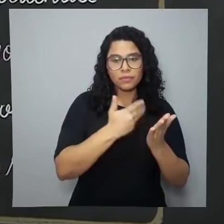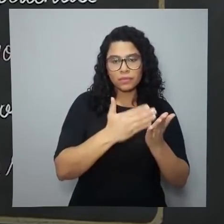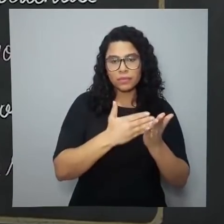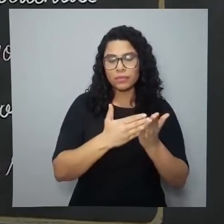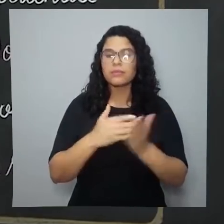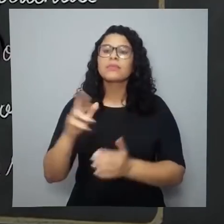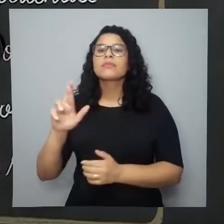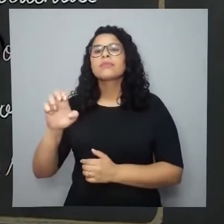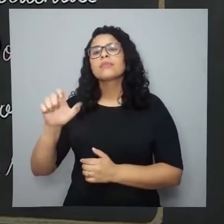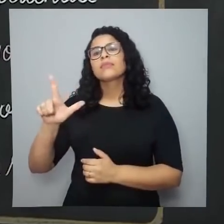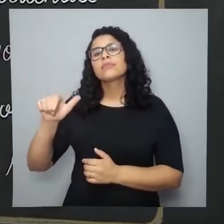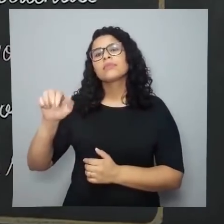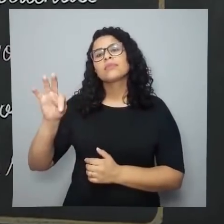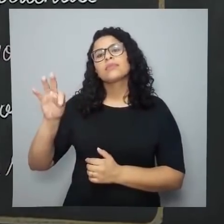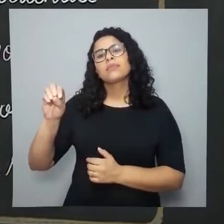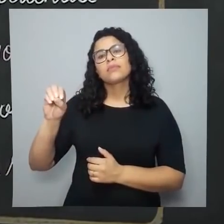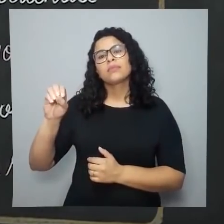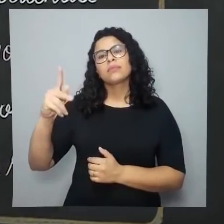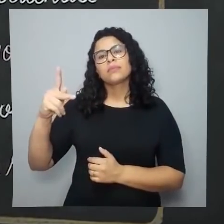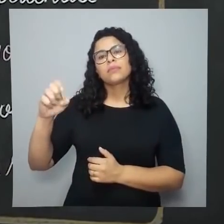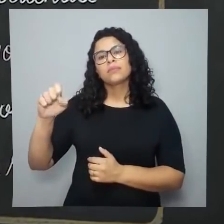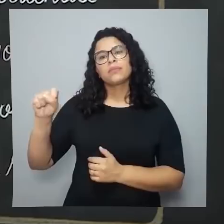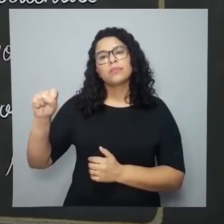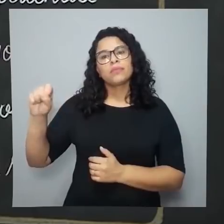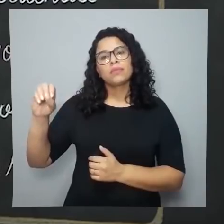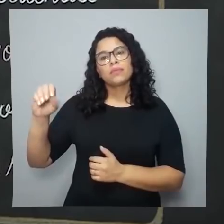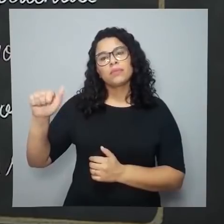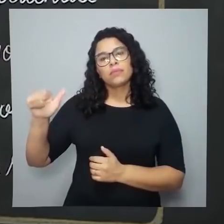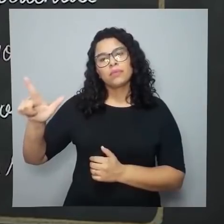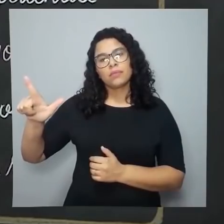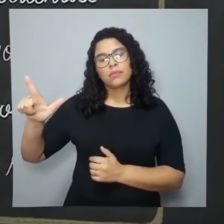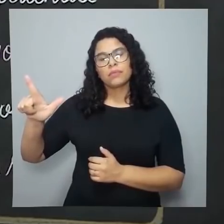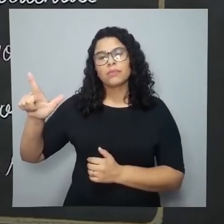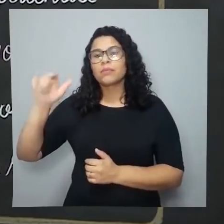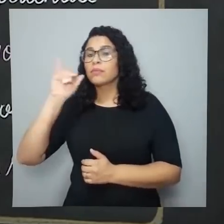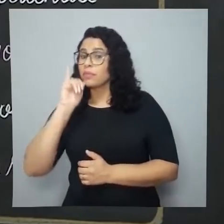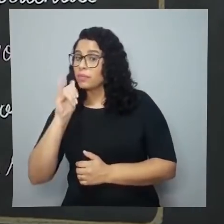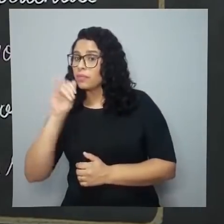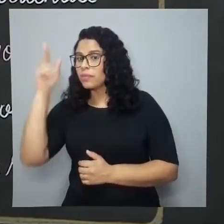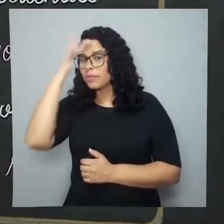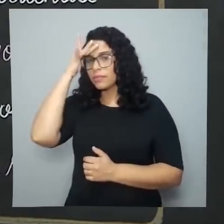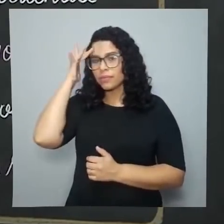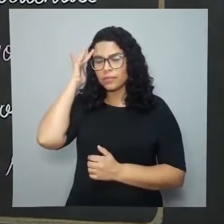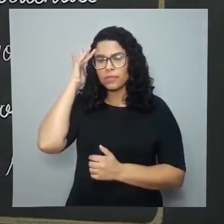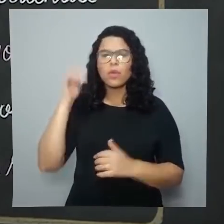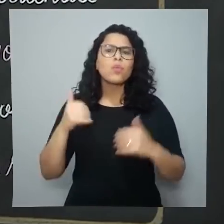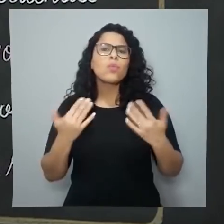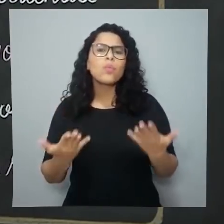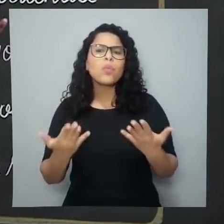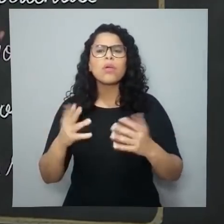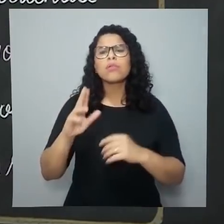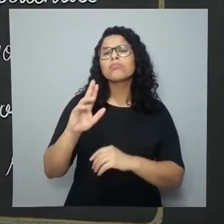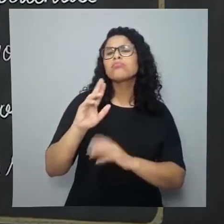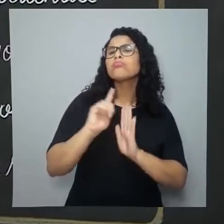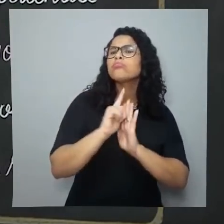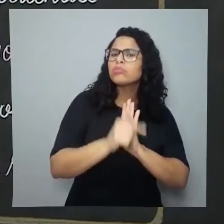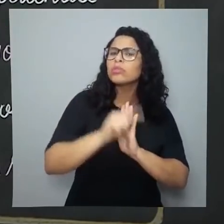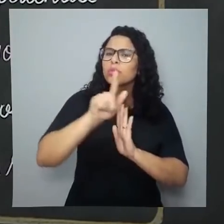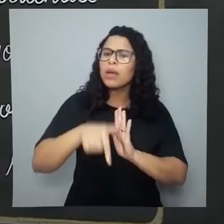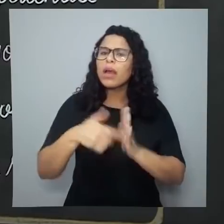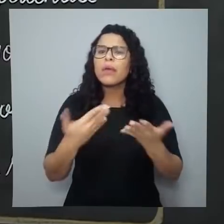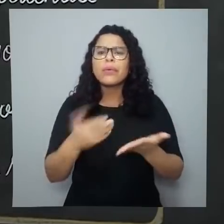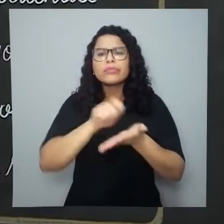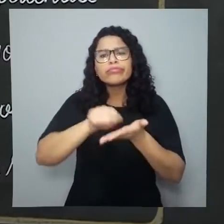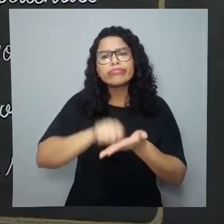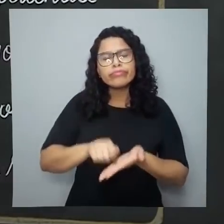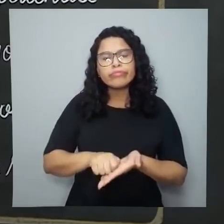pessoal. Lembra sempre que quando a gente estiver escrevendo um texto, a gente tem que saber que gênero é esse, porque às vezes na escola alguém diz a você assim, escreve